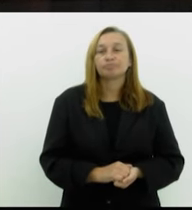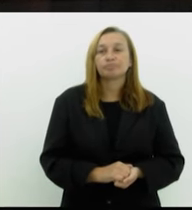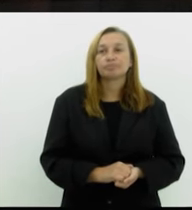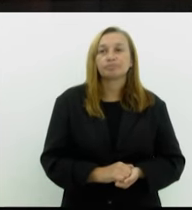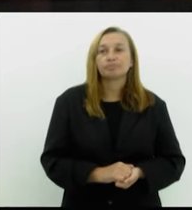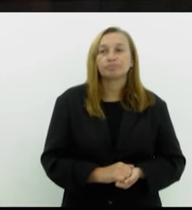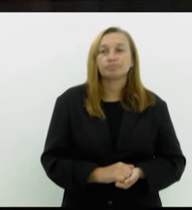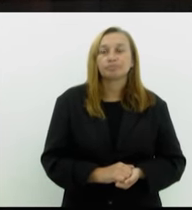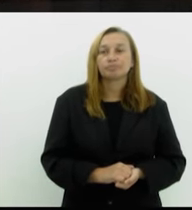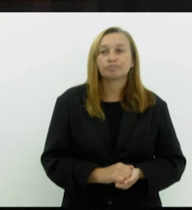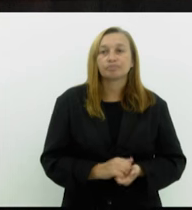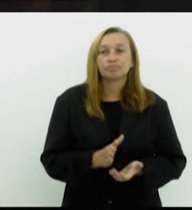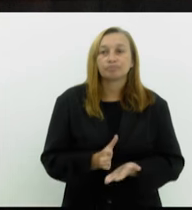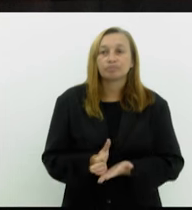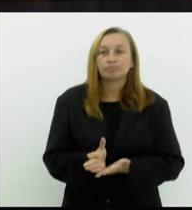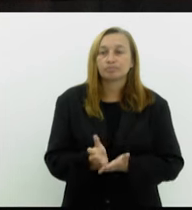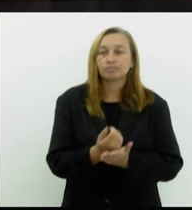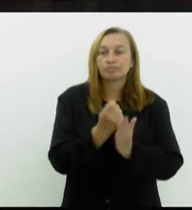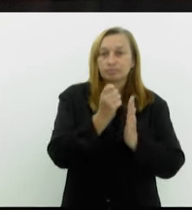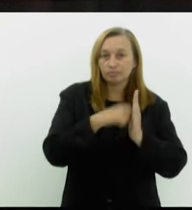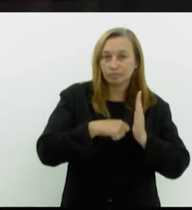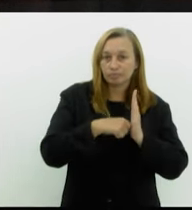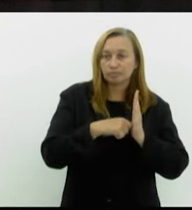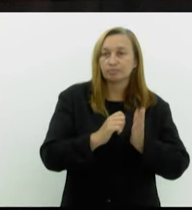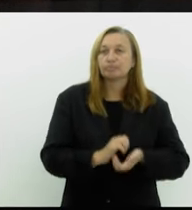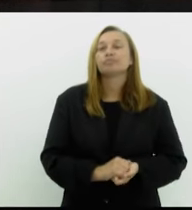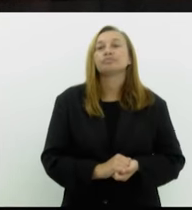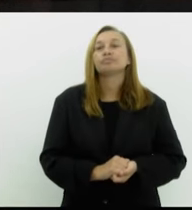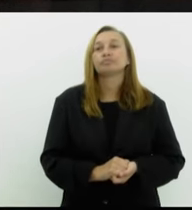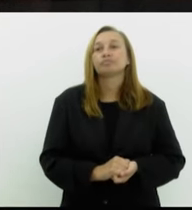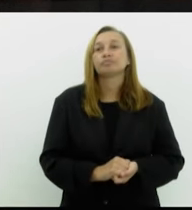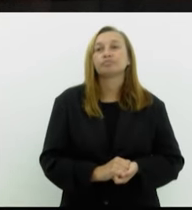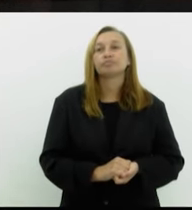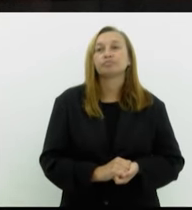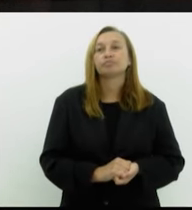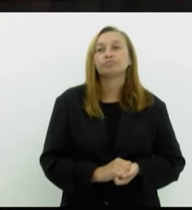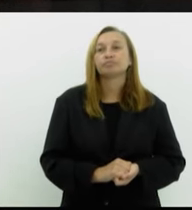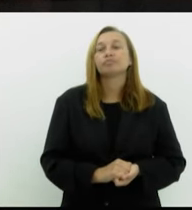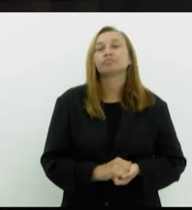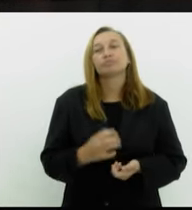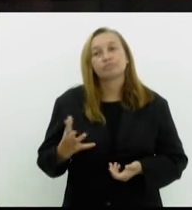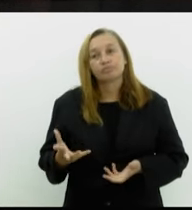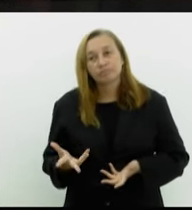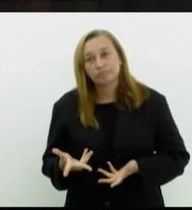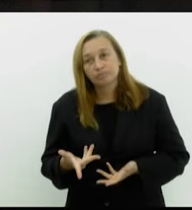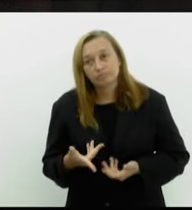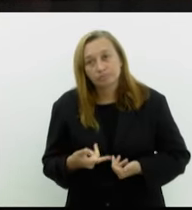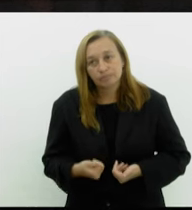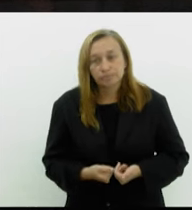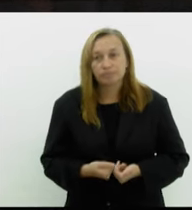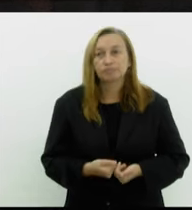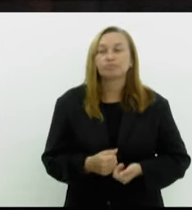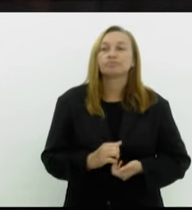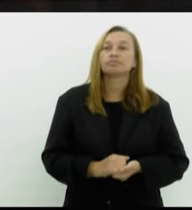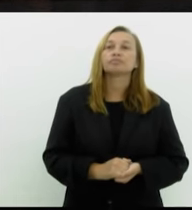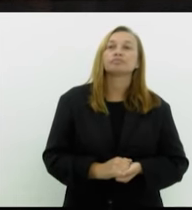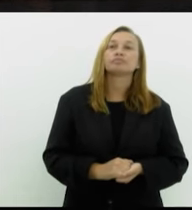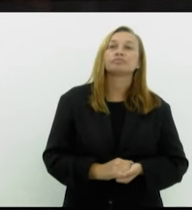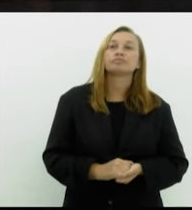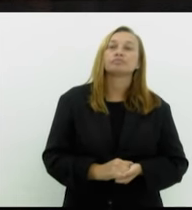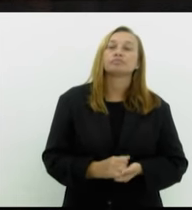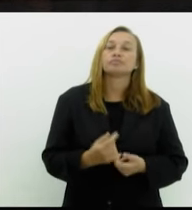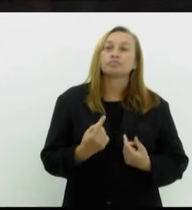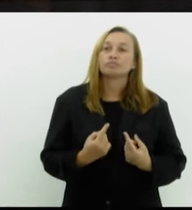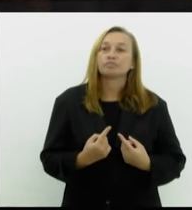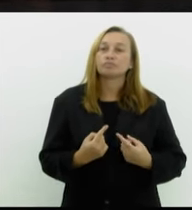através dos tributos. E aí arrecadar com eficiência, combatendo a sonegação,